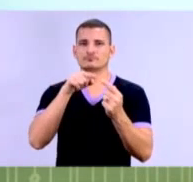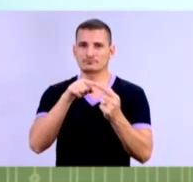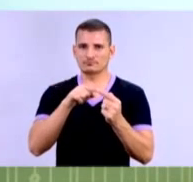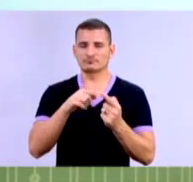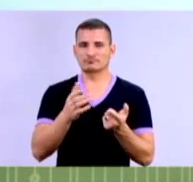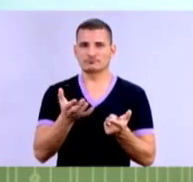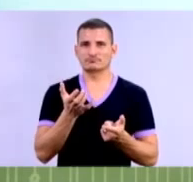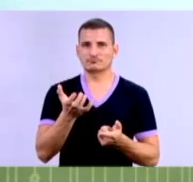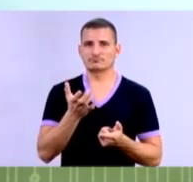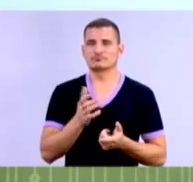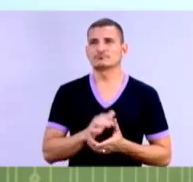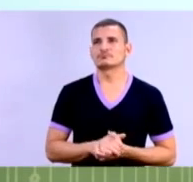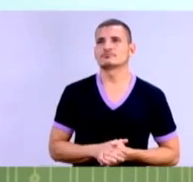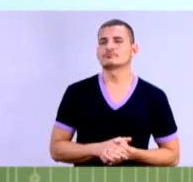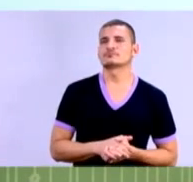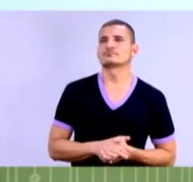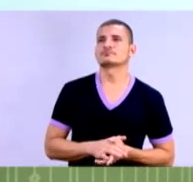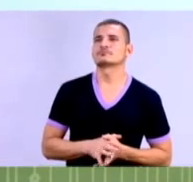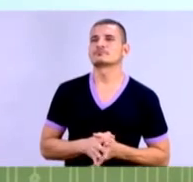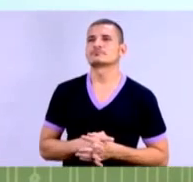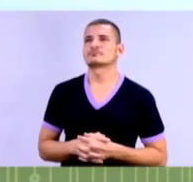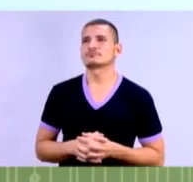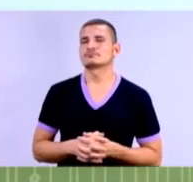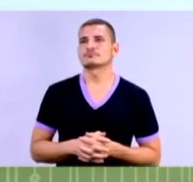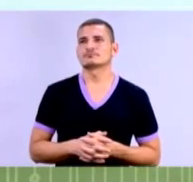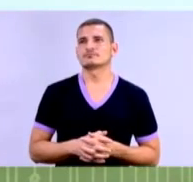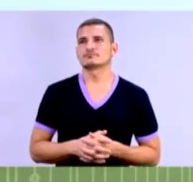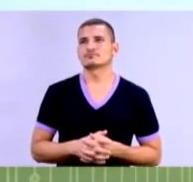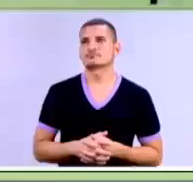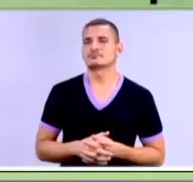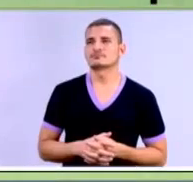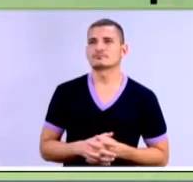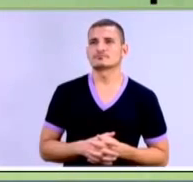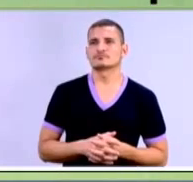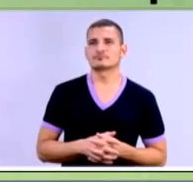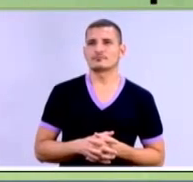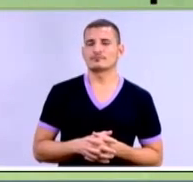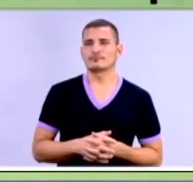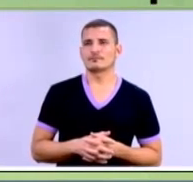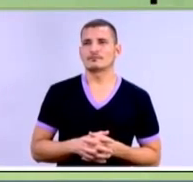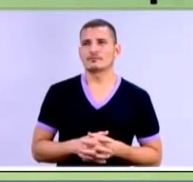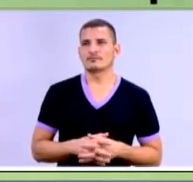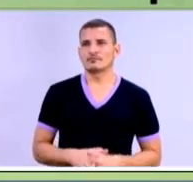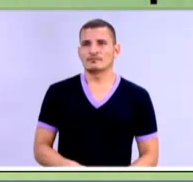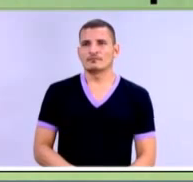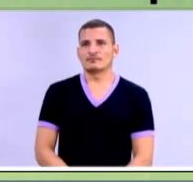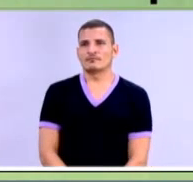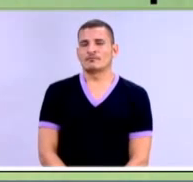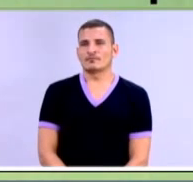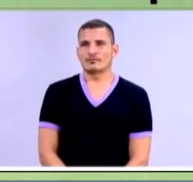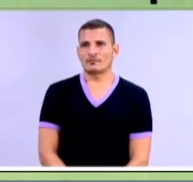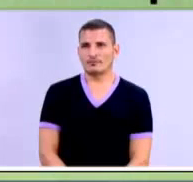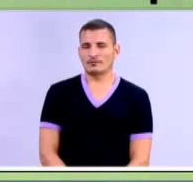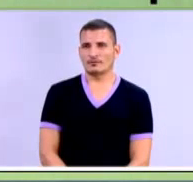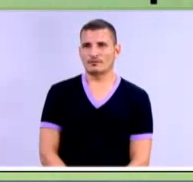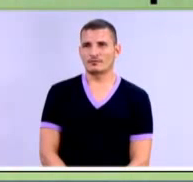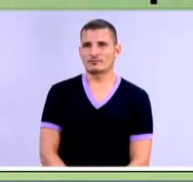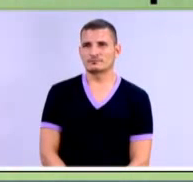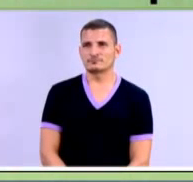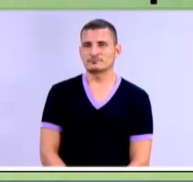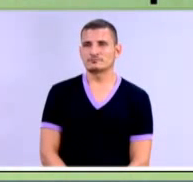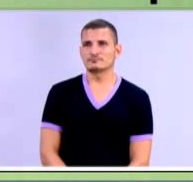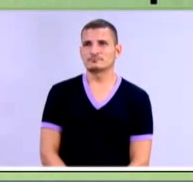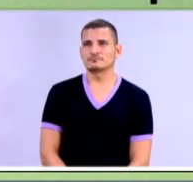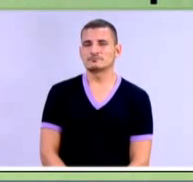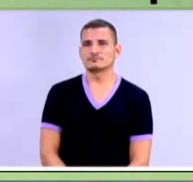aí atender com as demandas do usuário, correto? Bom, então é interessante